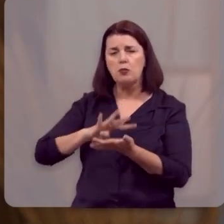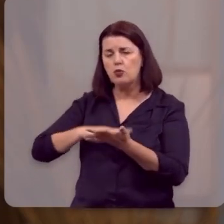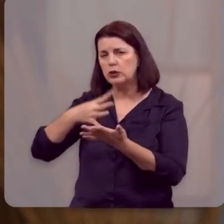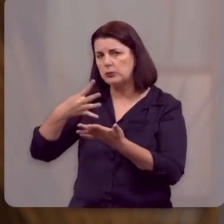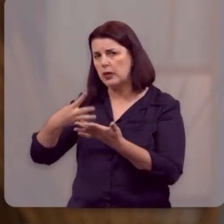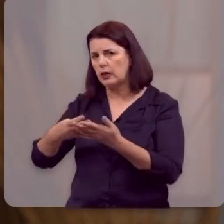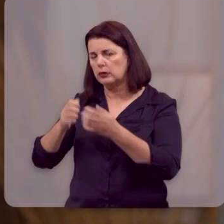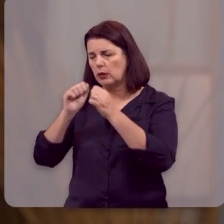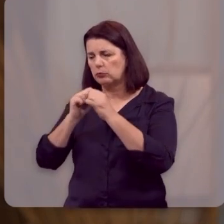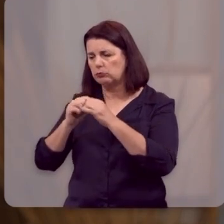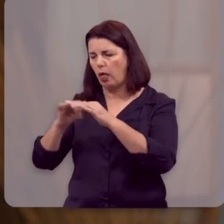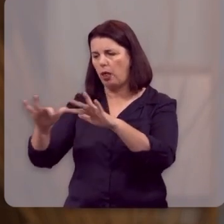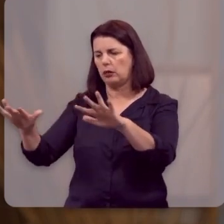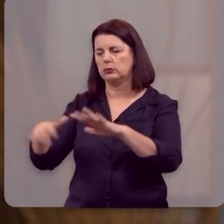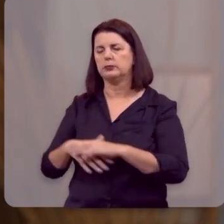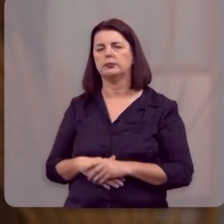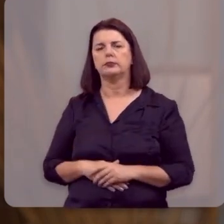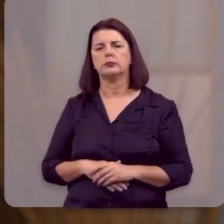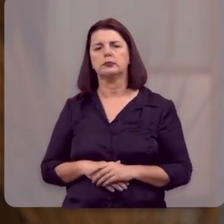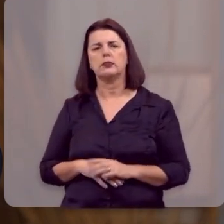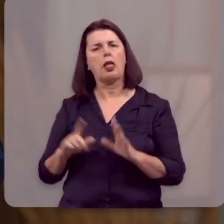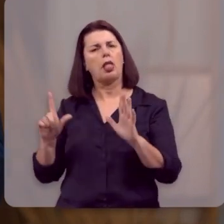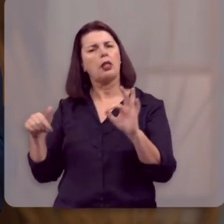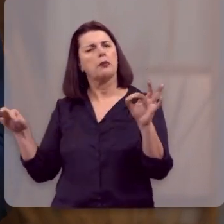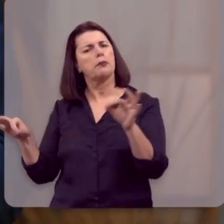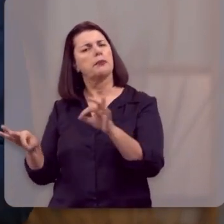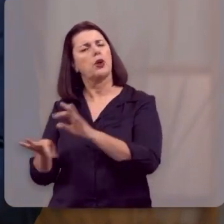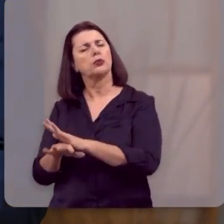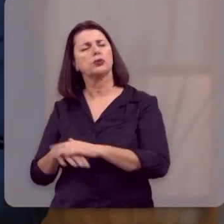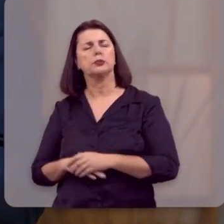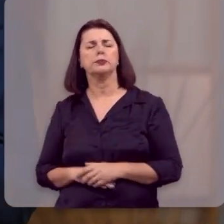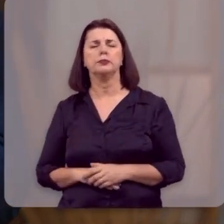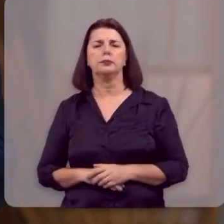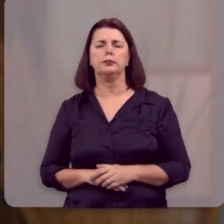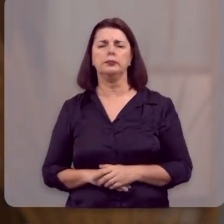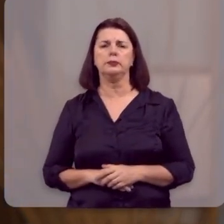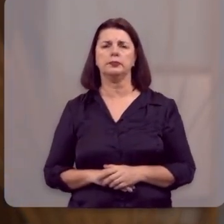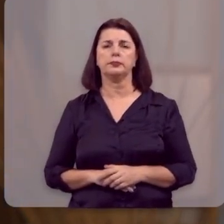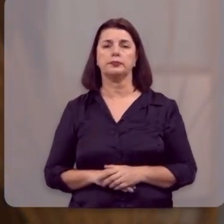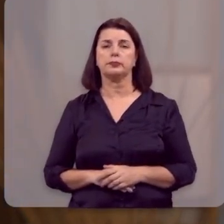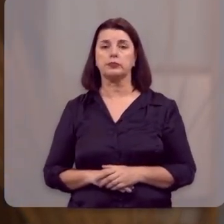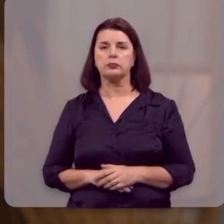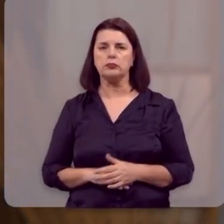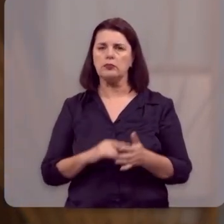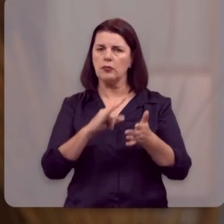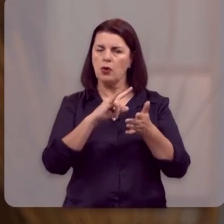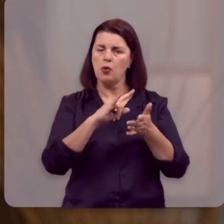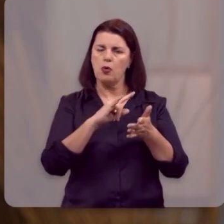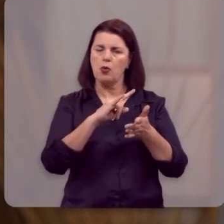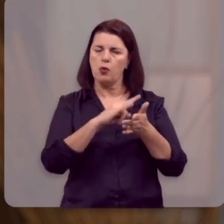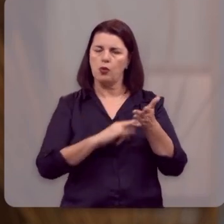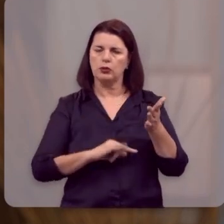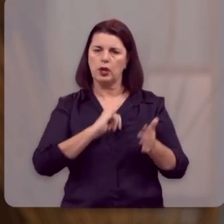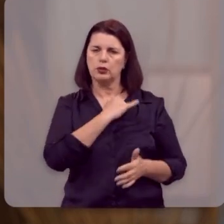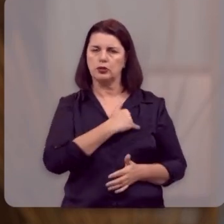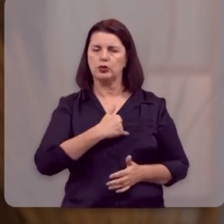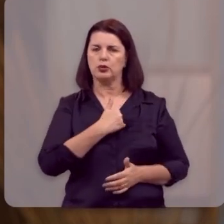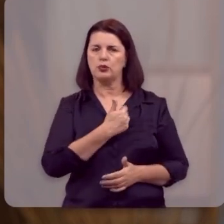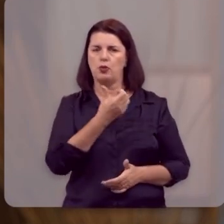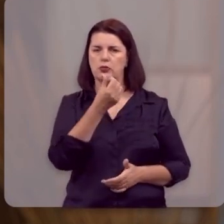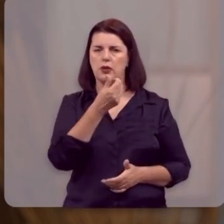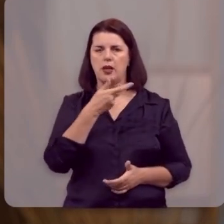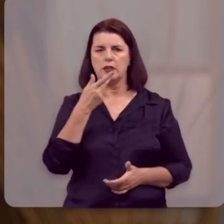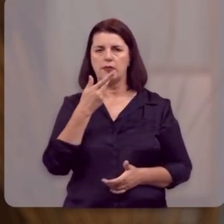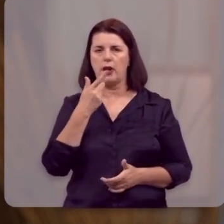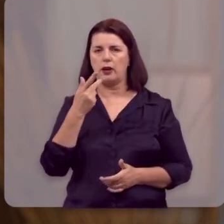da multiplicação. Em face disto, o texto paralelo de João 6 diz que as multidões